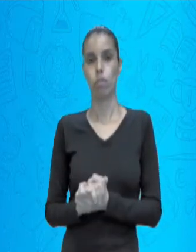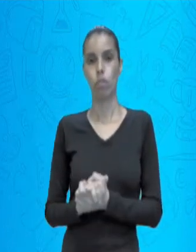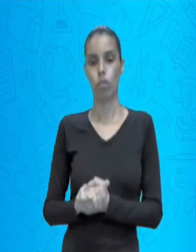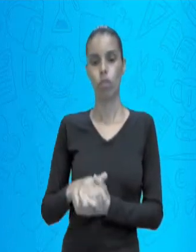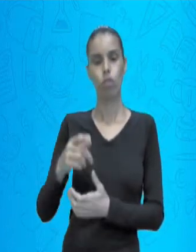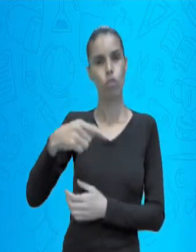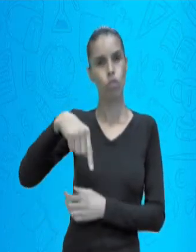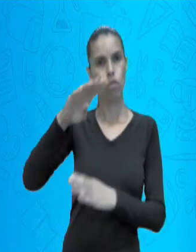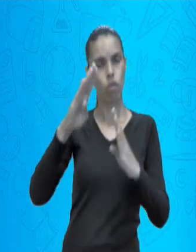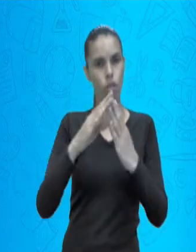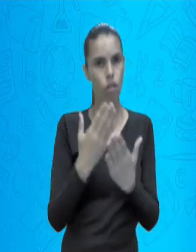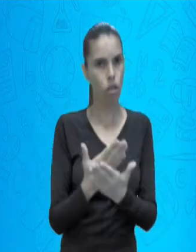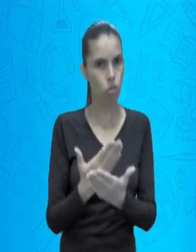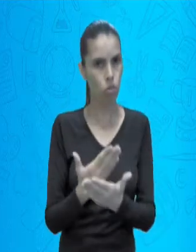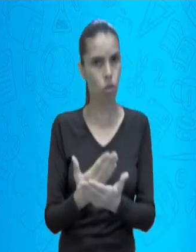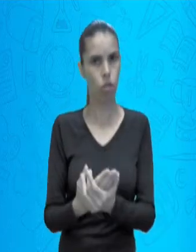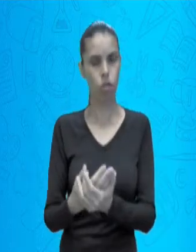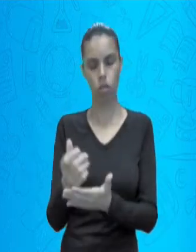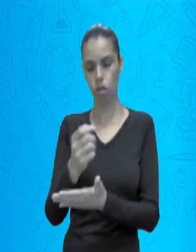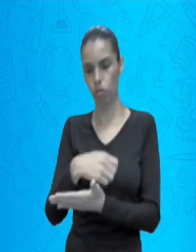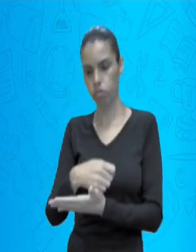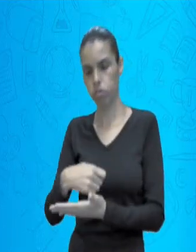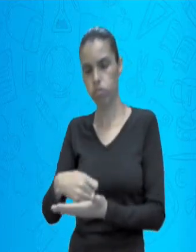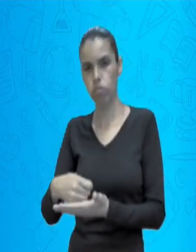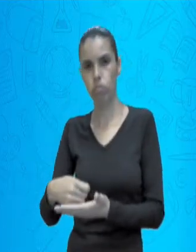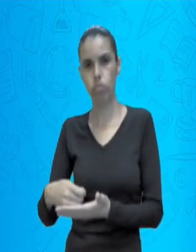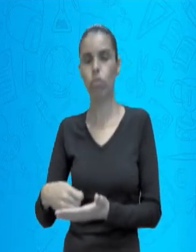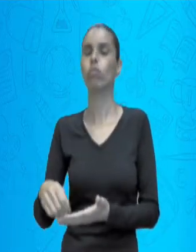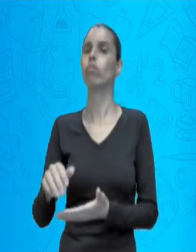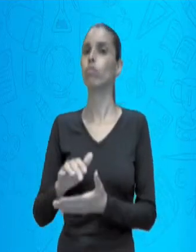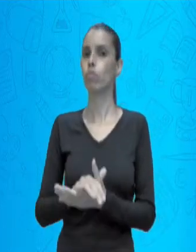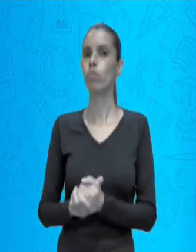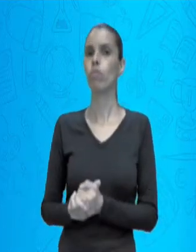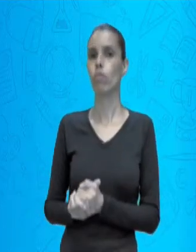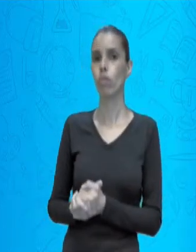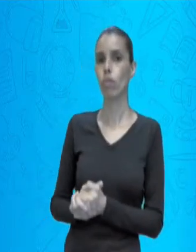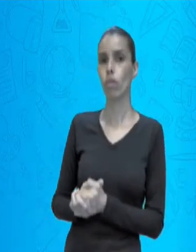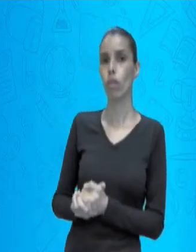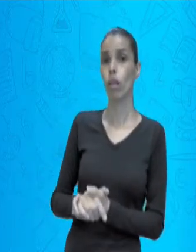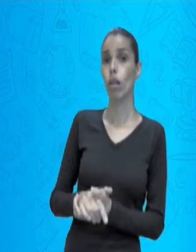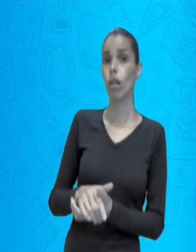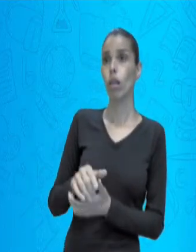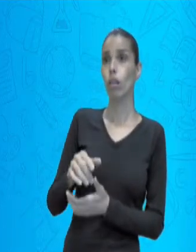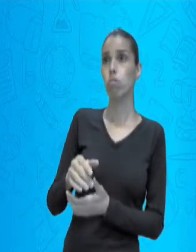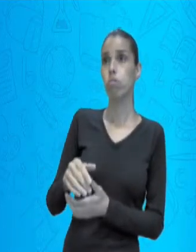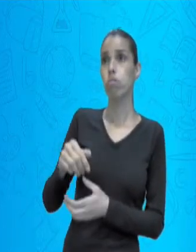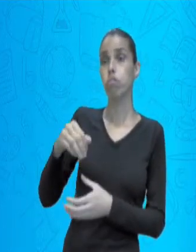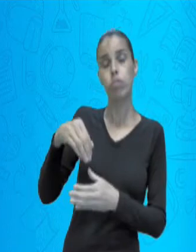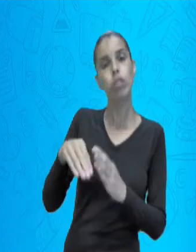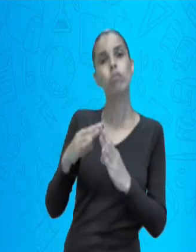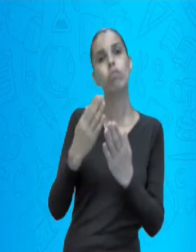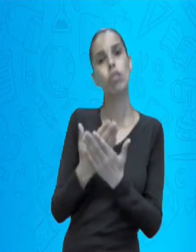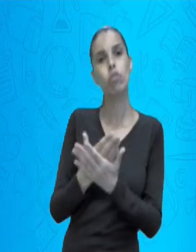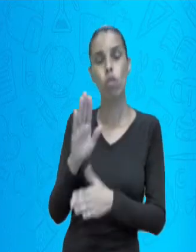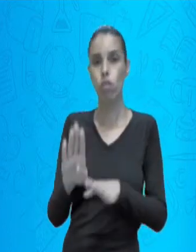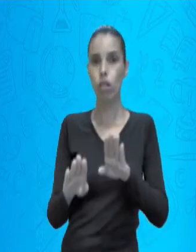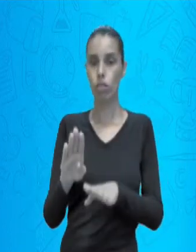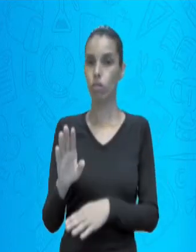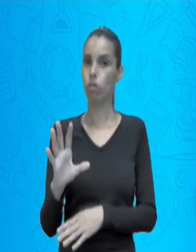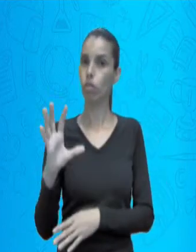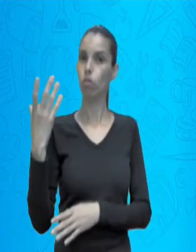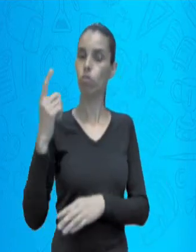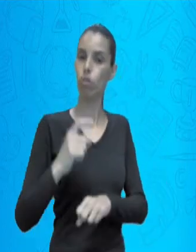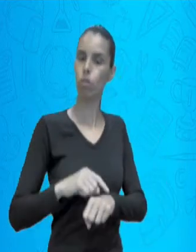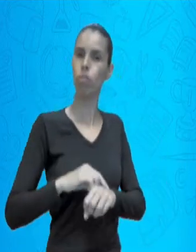a sua imagem nas postagens nas redes sociais. Caso a sua família ou o seu responsável